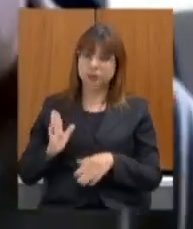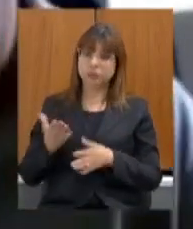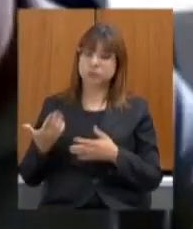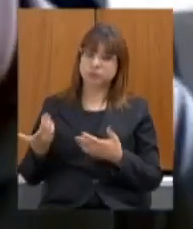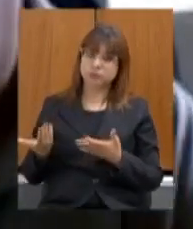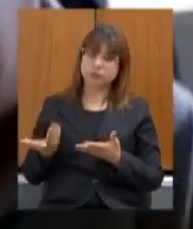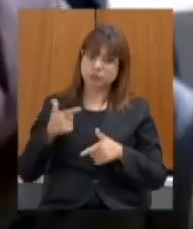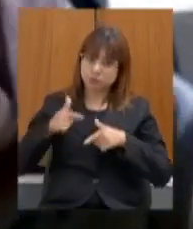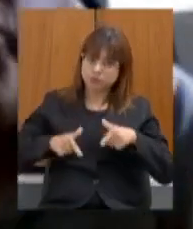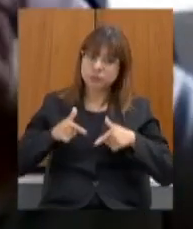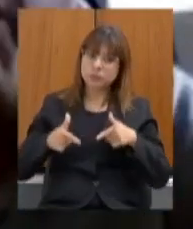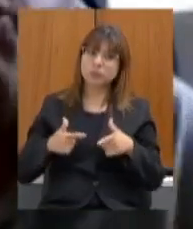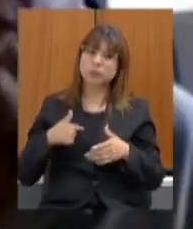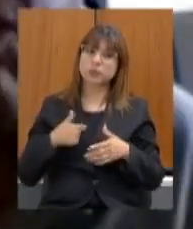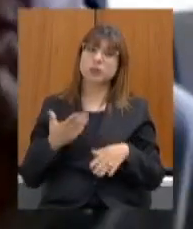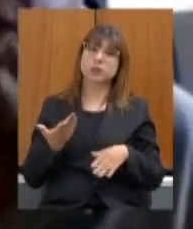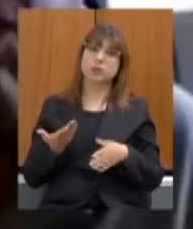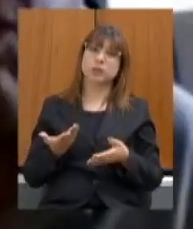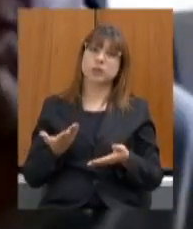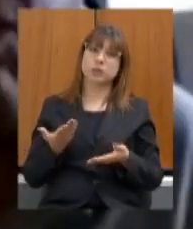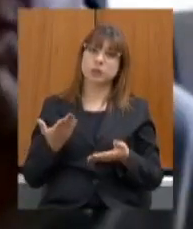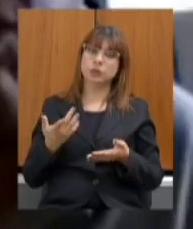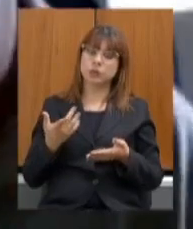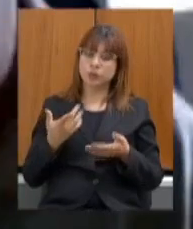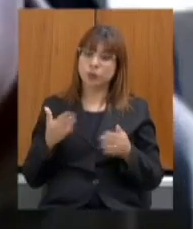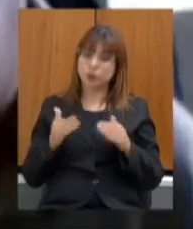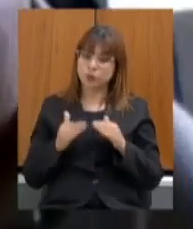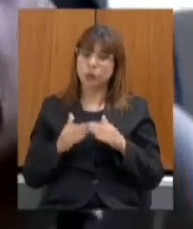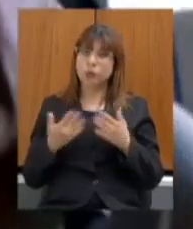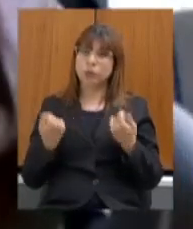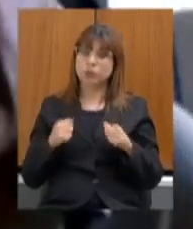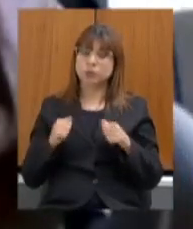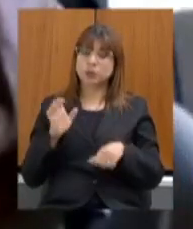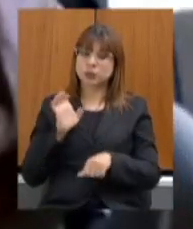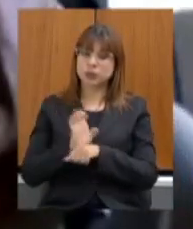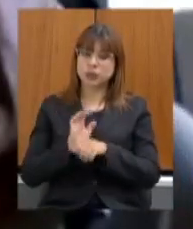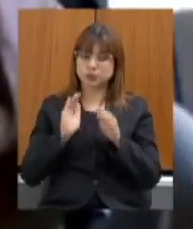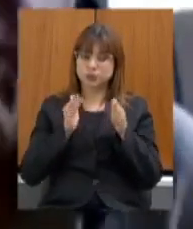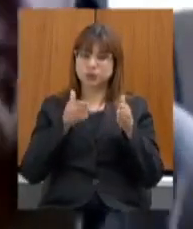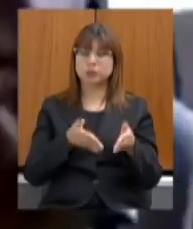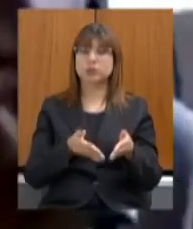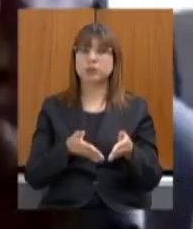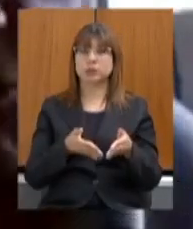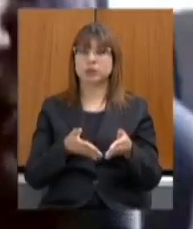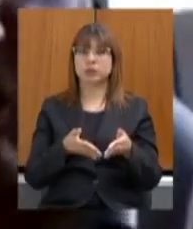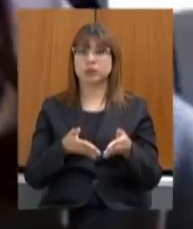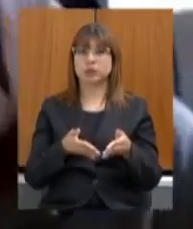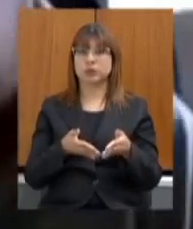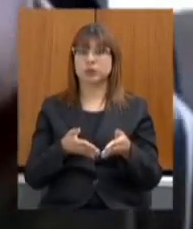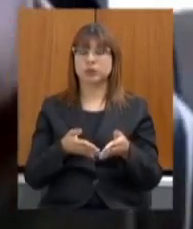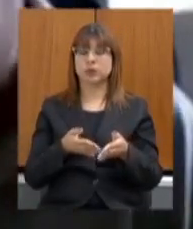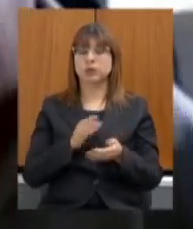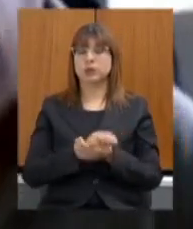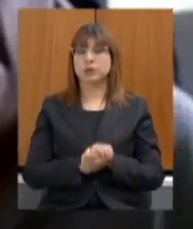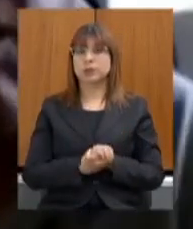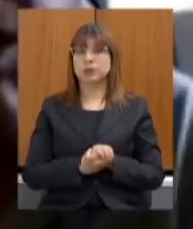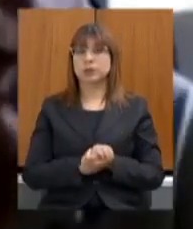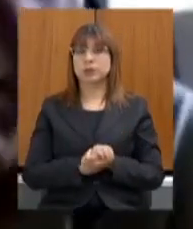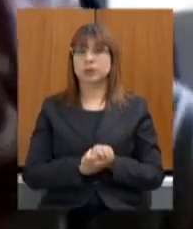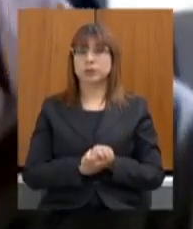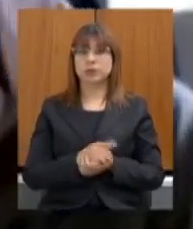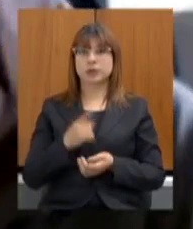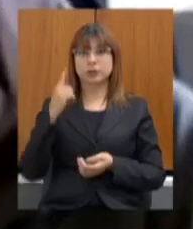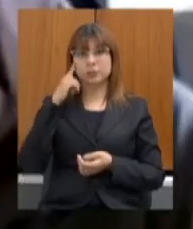seja, eu sou a favor do estatismo, do estatismo, que não significa gigantismo estatal. atribuir à